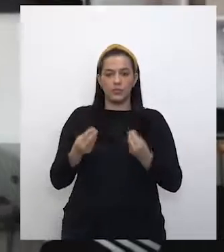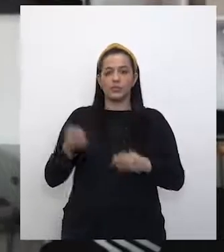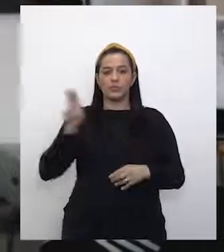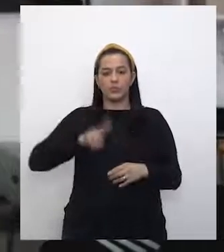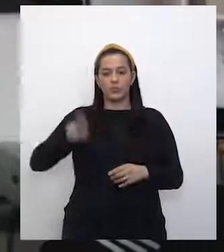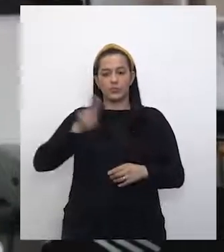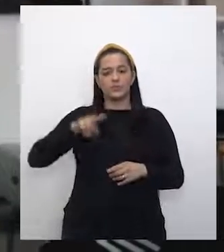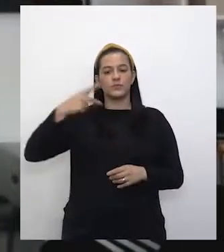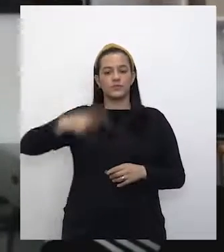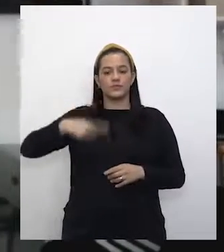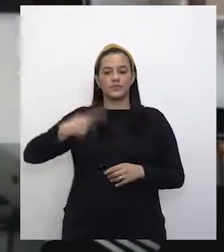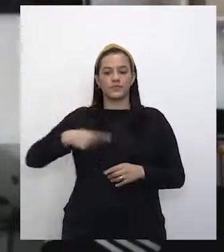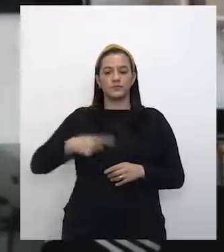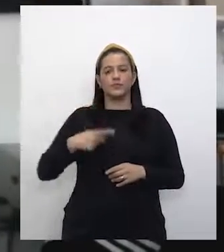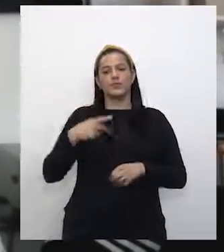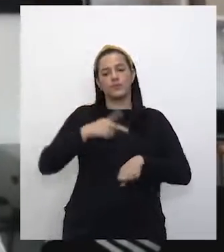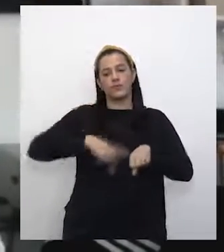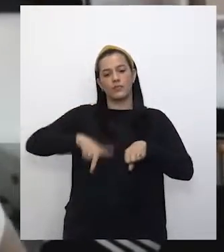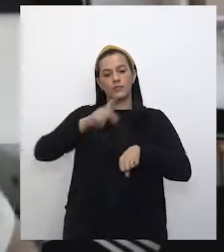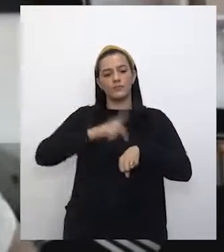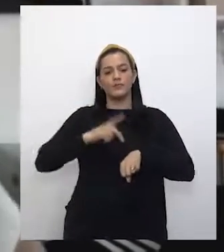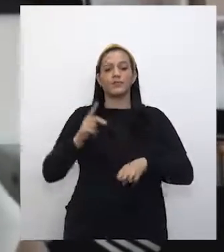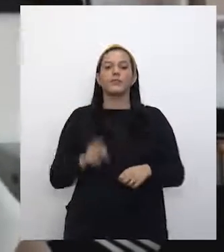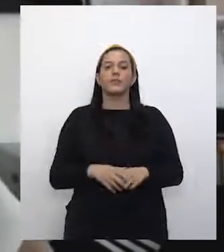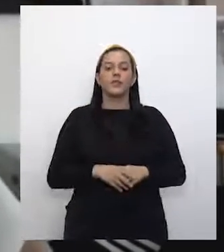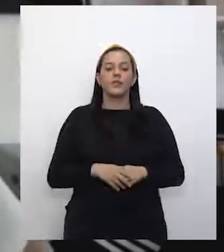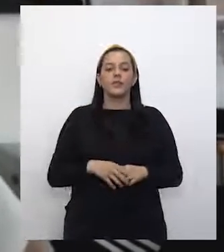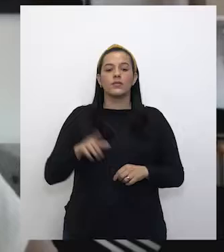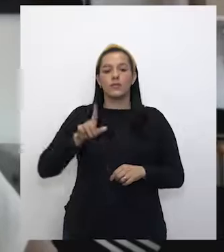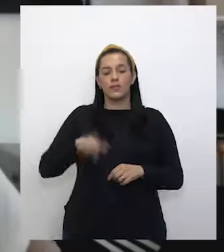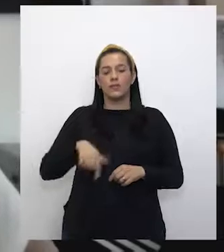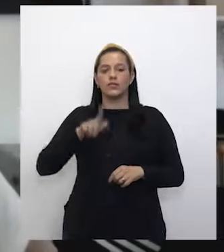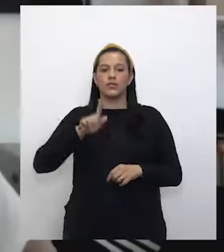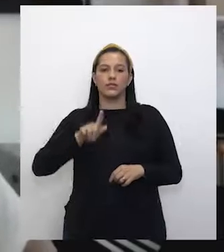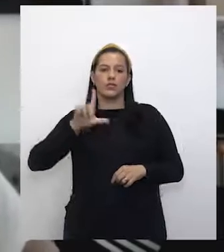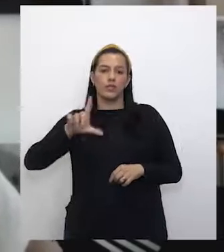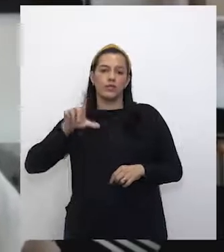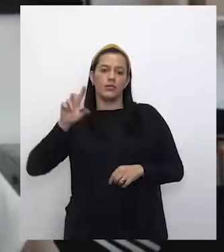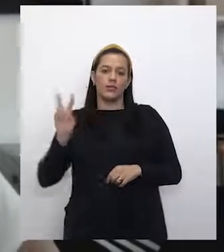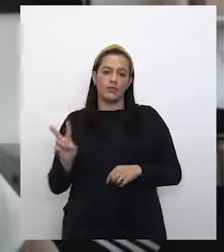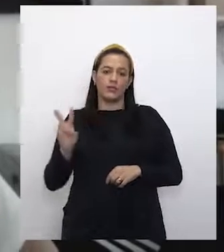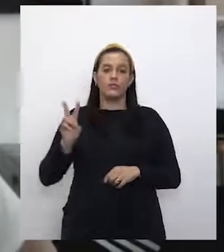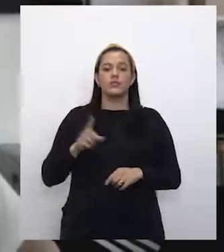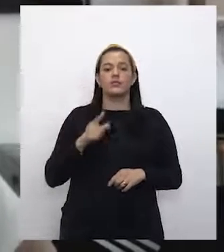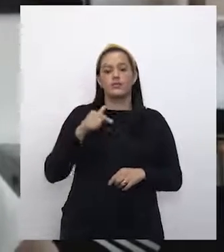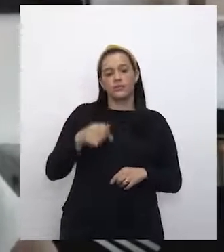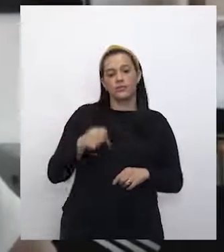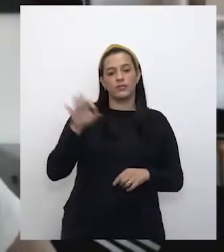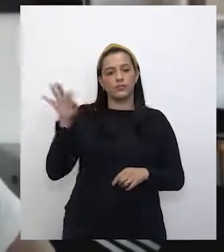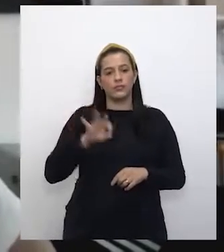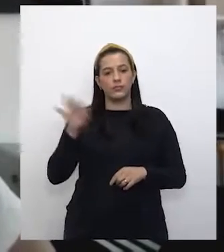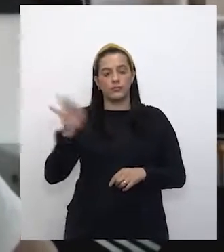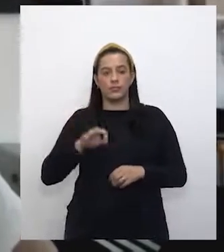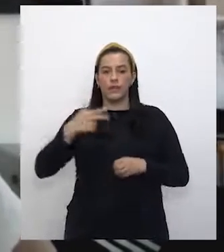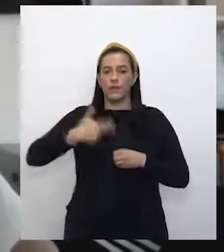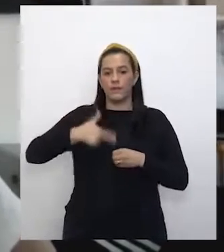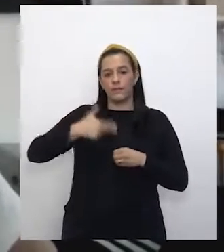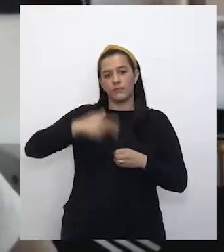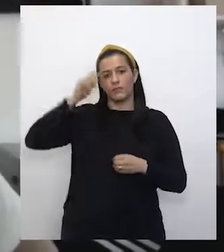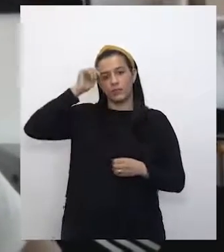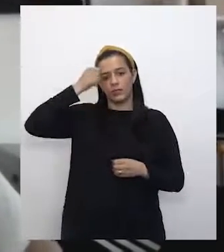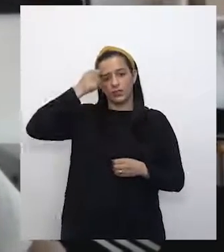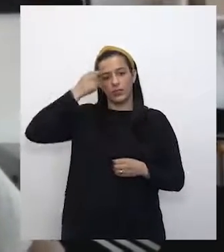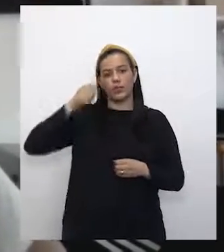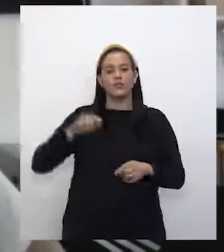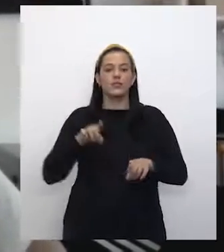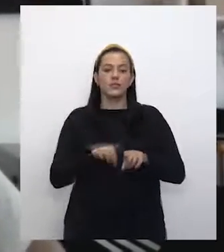aqui no país, né? A energia do gás natural, né, o GNV, 7%, aí vem o petróleo, carvão, e